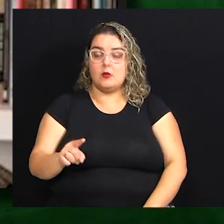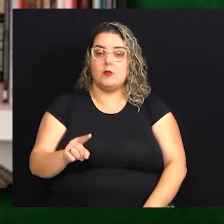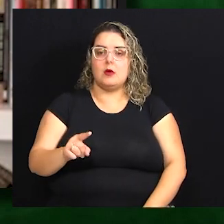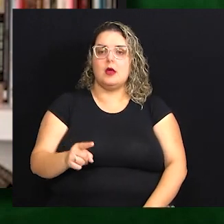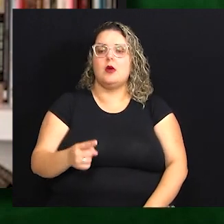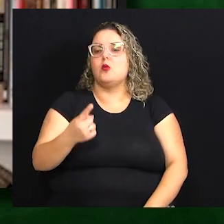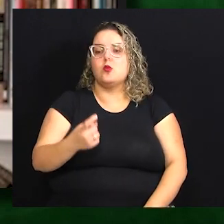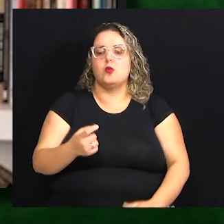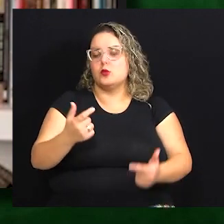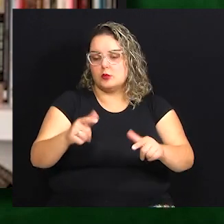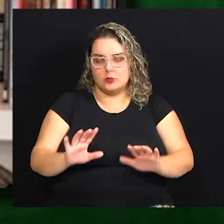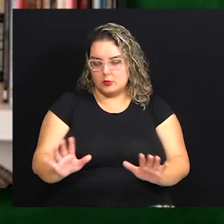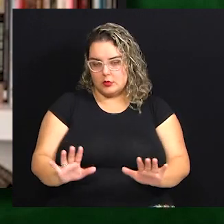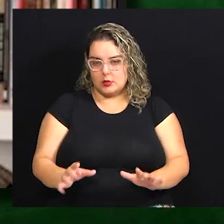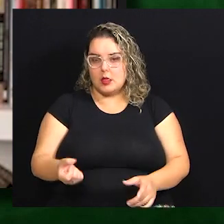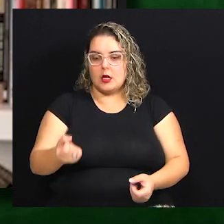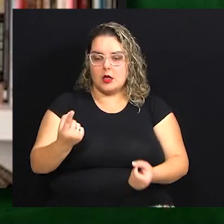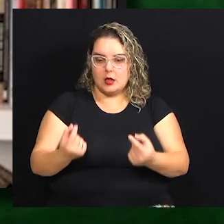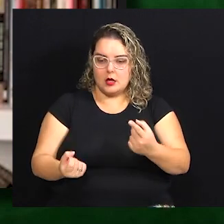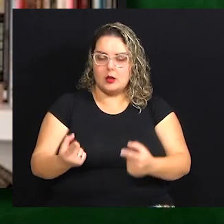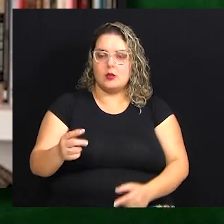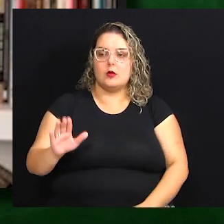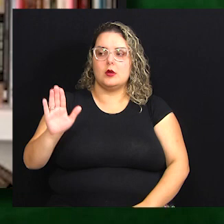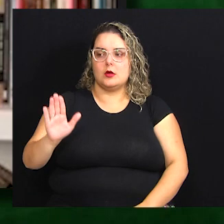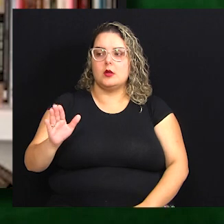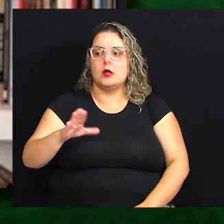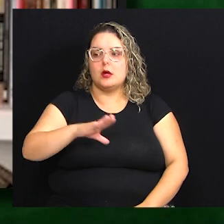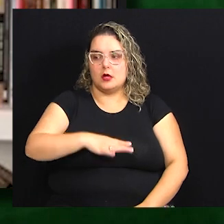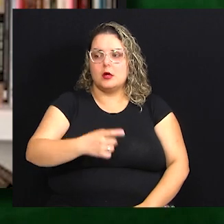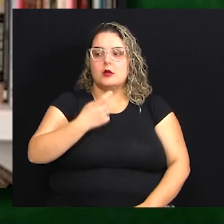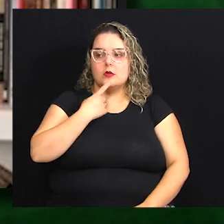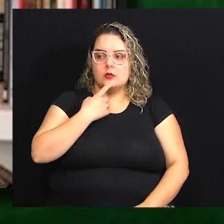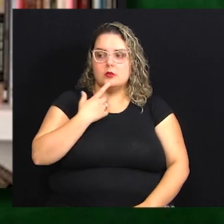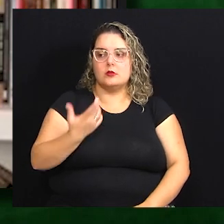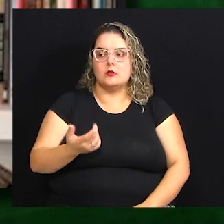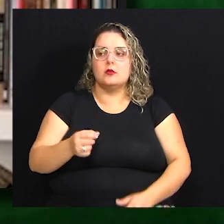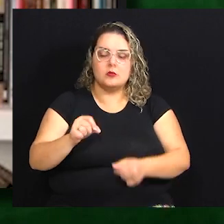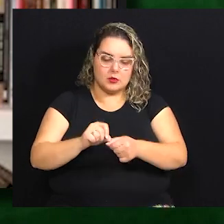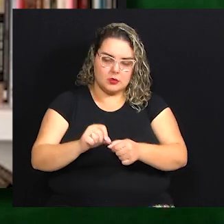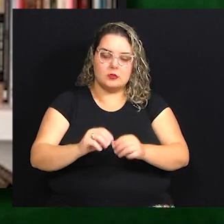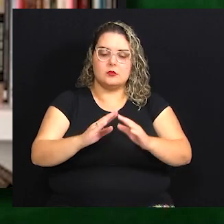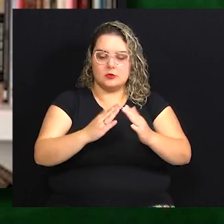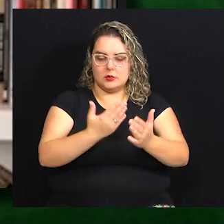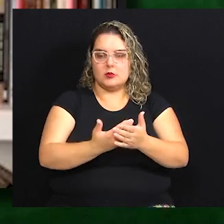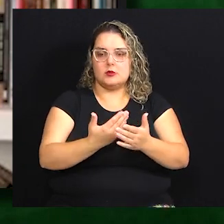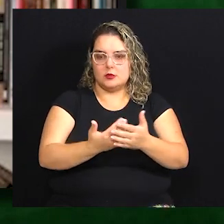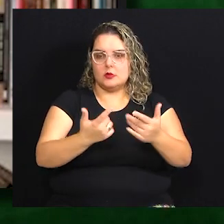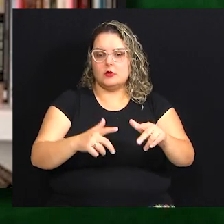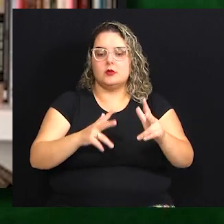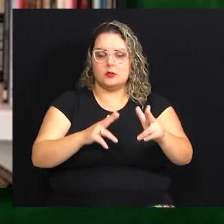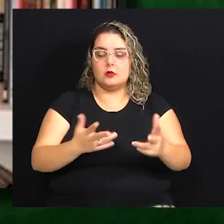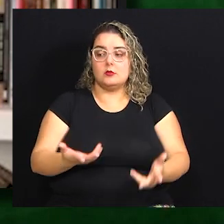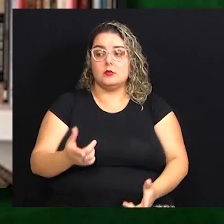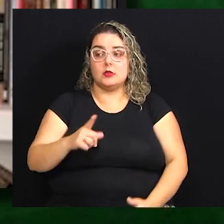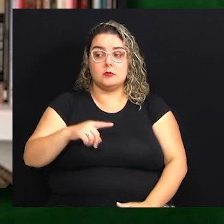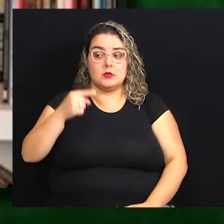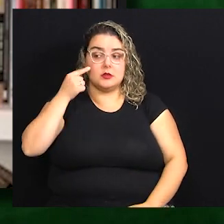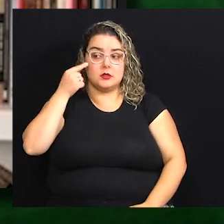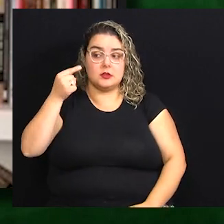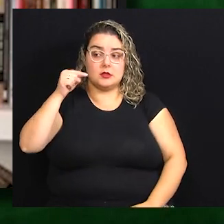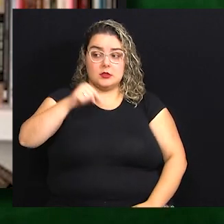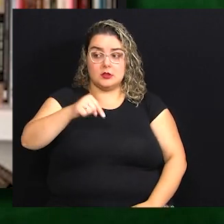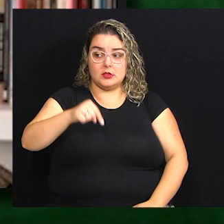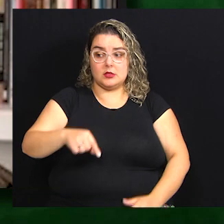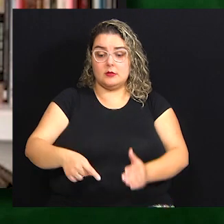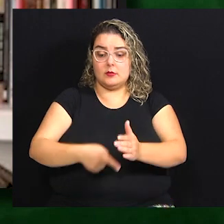lugar. Alguns candidatos, aqui em Campinas principalmente, farão a prova na mesma escola que fizeram. Mas só para você ter ideia,